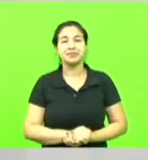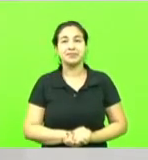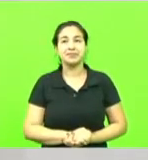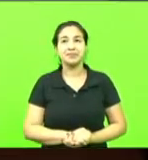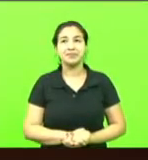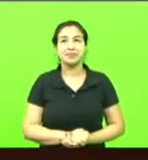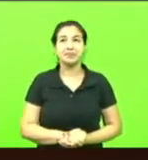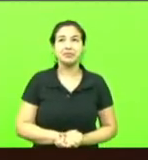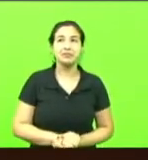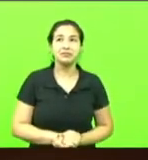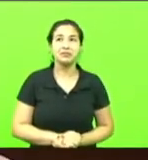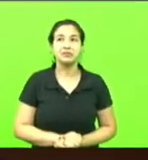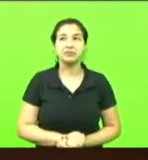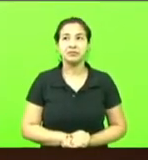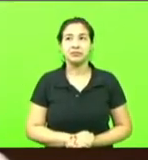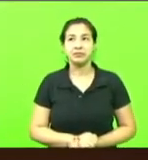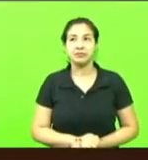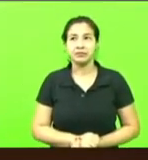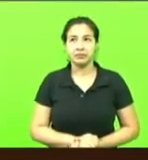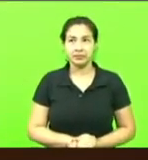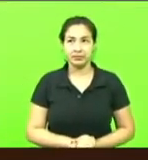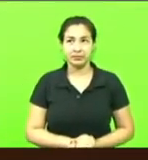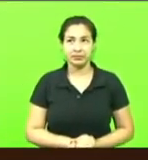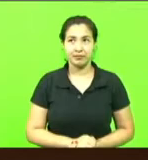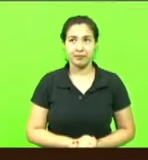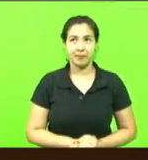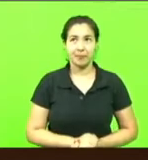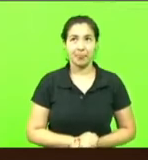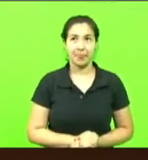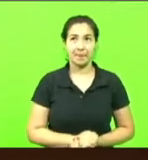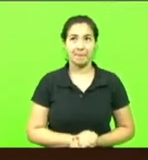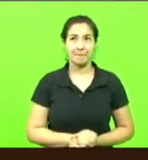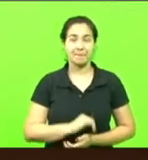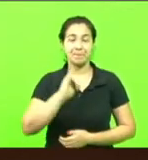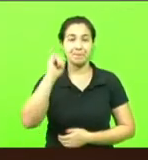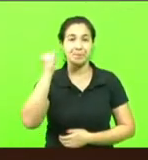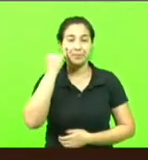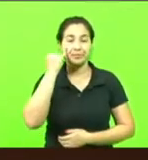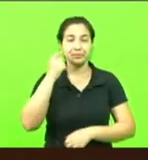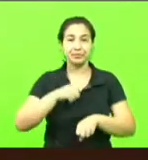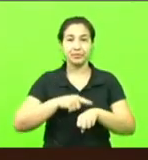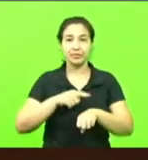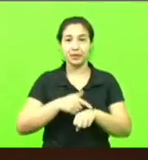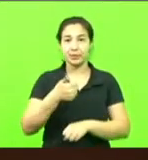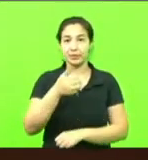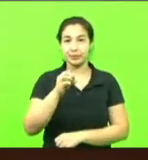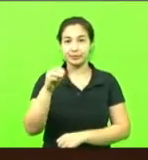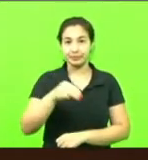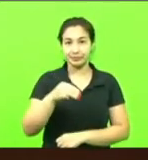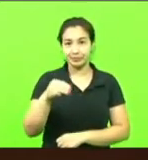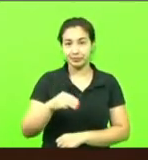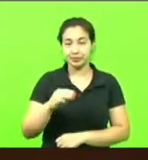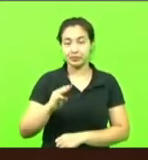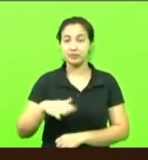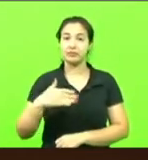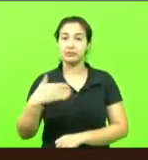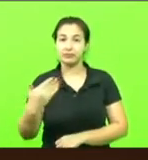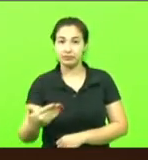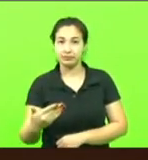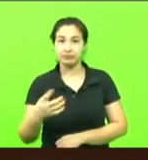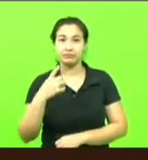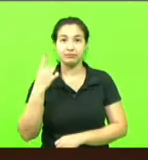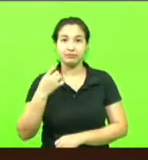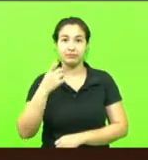Obrigado, deputado Ricardo, Adrianinho. Com a palavra, deputado Gessé Lopes, por um tempo de até 10 minutos. Logo em seguida, deputada